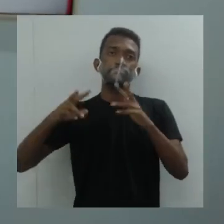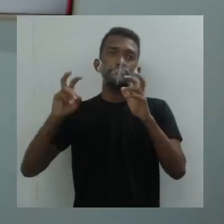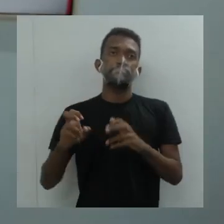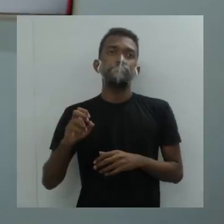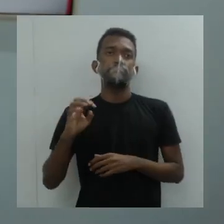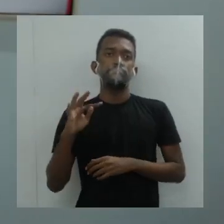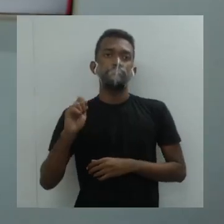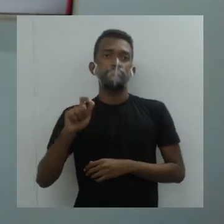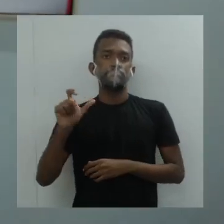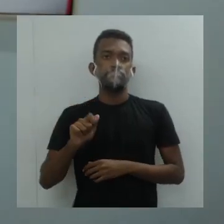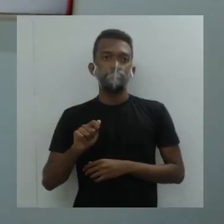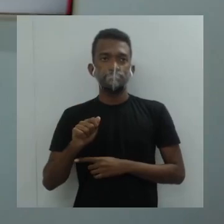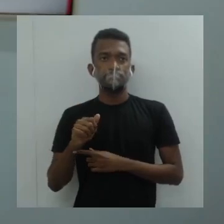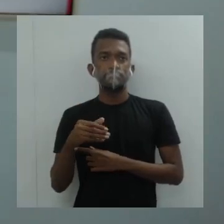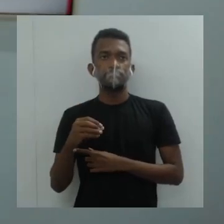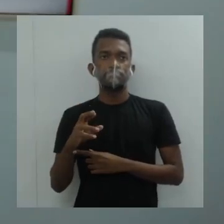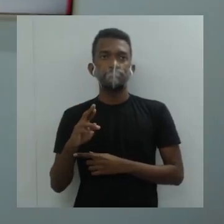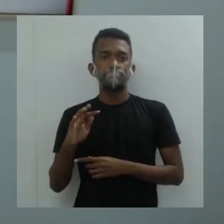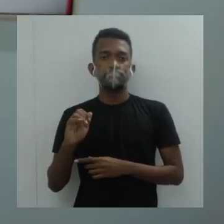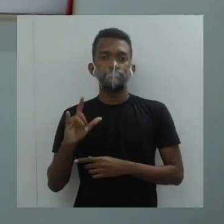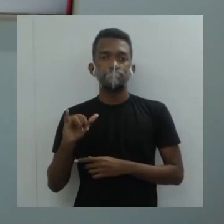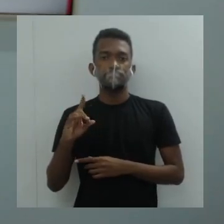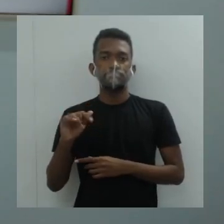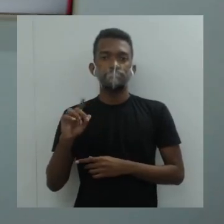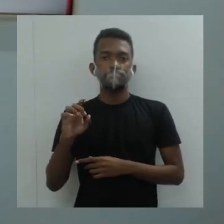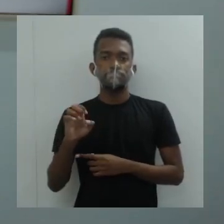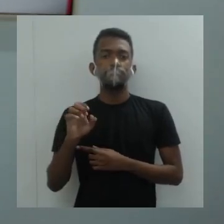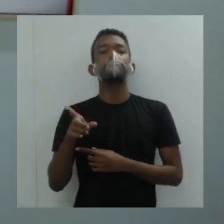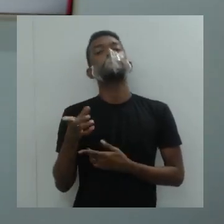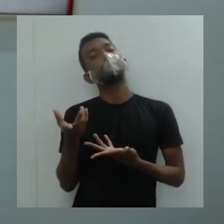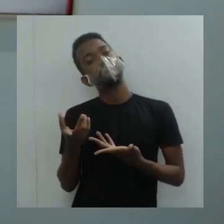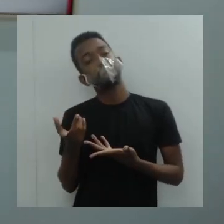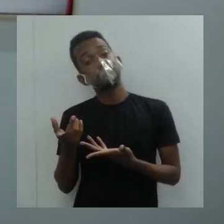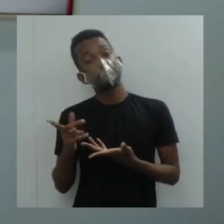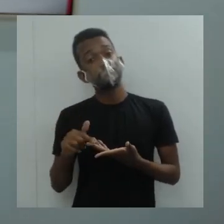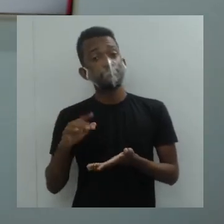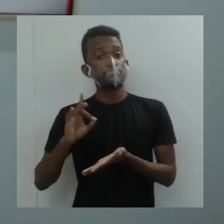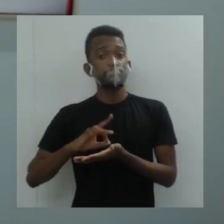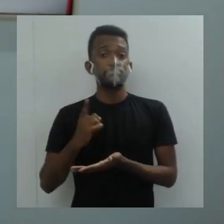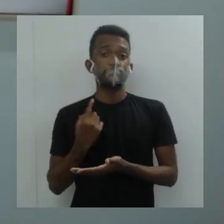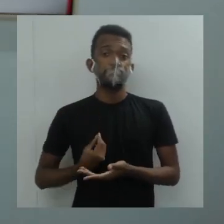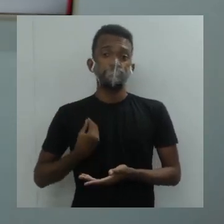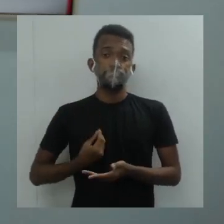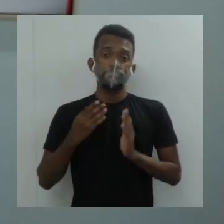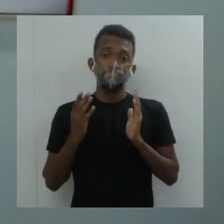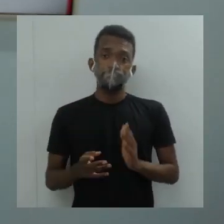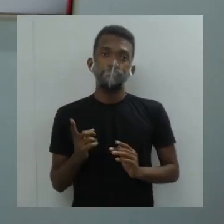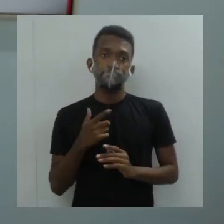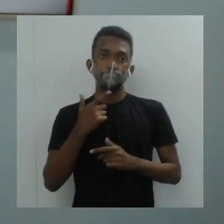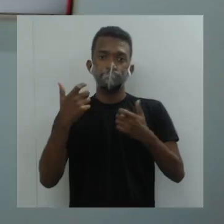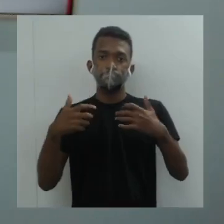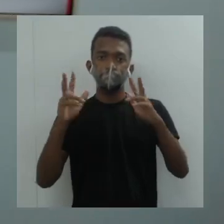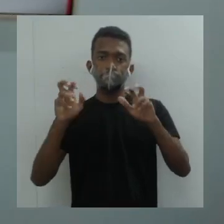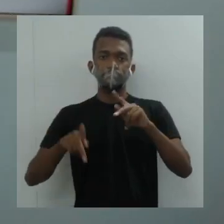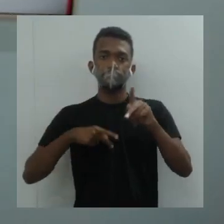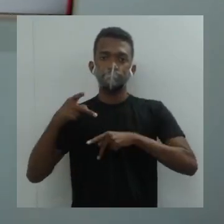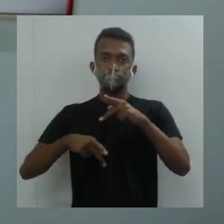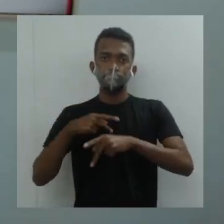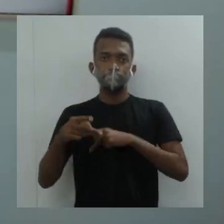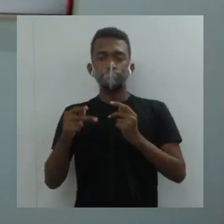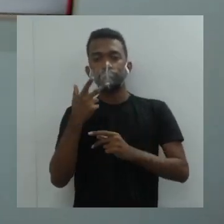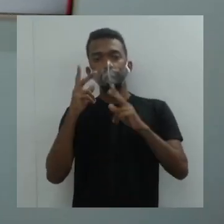de mortalidade, uma realidade que nós estamos vivendo. Para que eu possa falar de população, chegar lá, falar